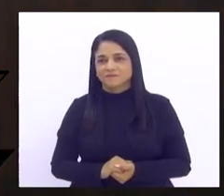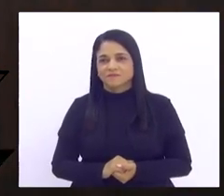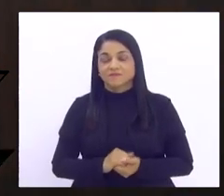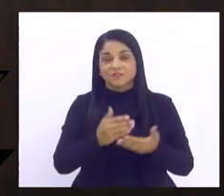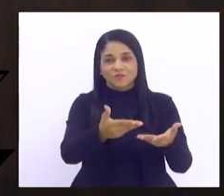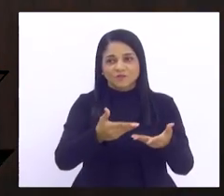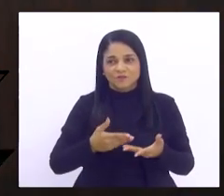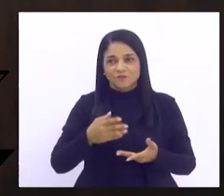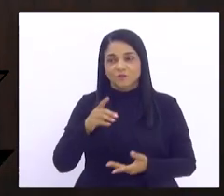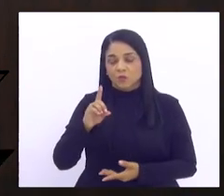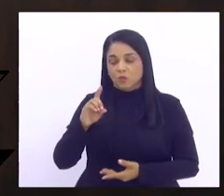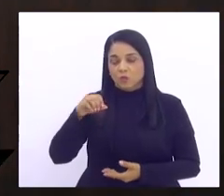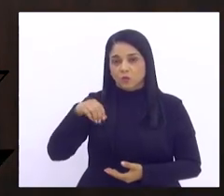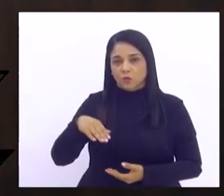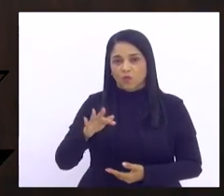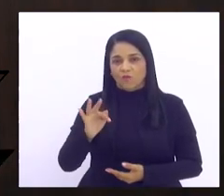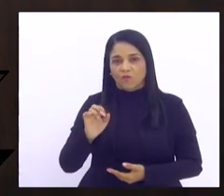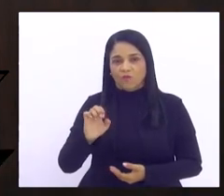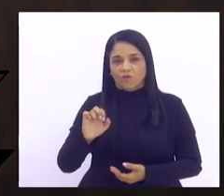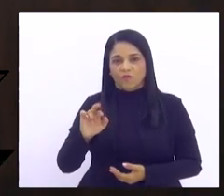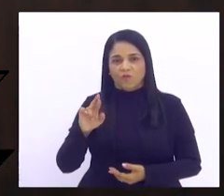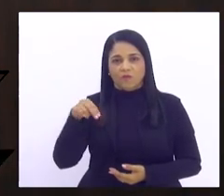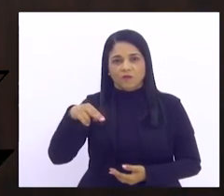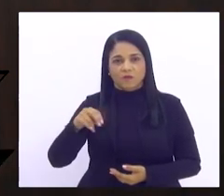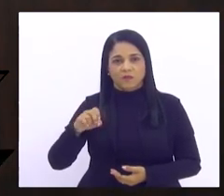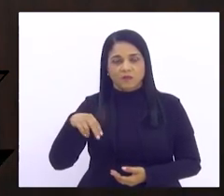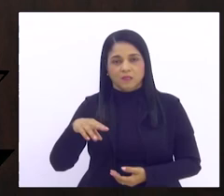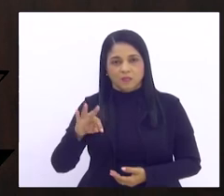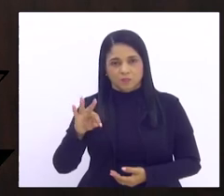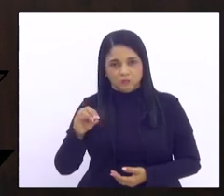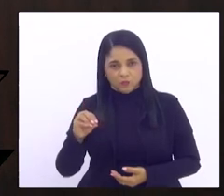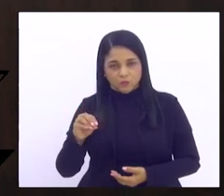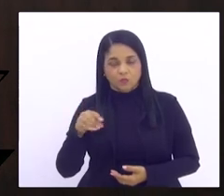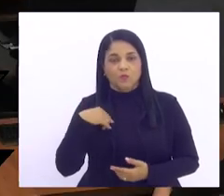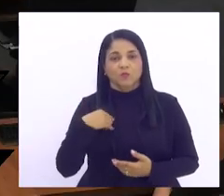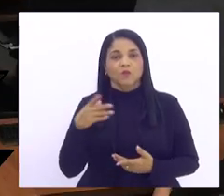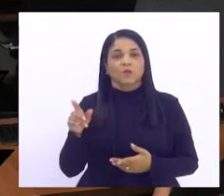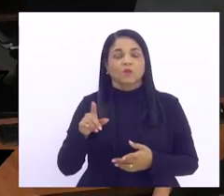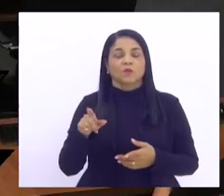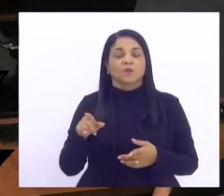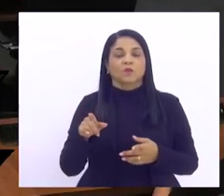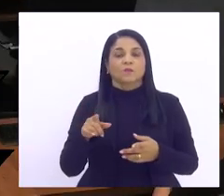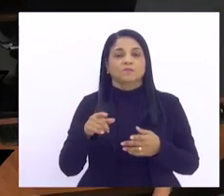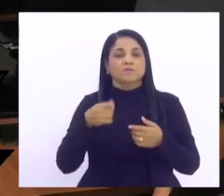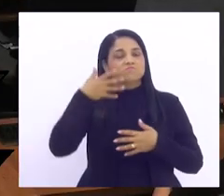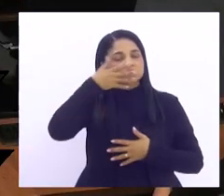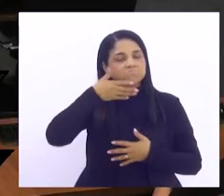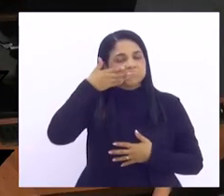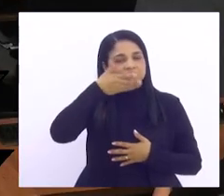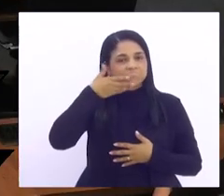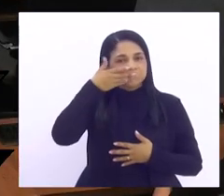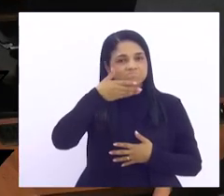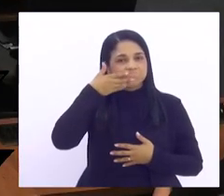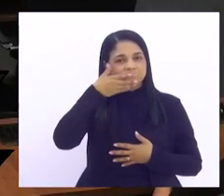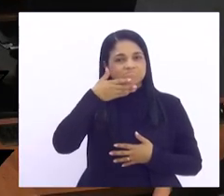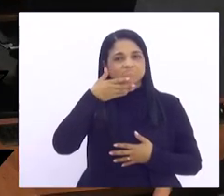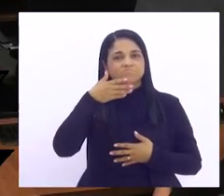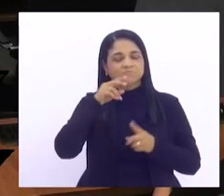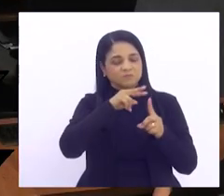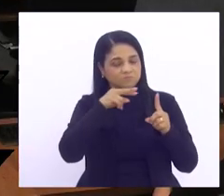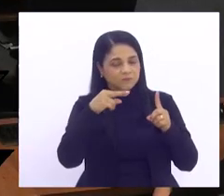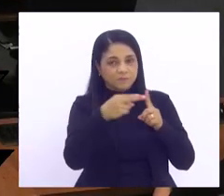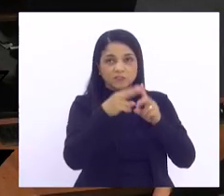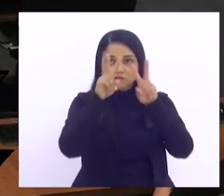Convido Dom Fernando Rifan, Bispo da Administração Apostólica Pessoal São João Maria Vianney, para proferir a sua conferência na perspectiva do